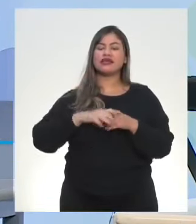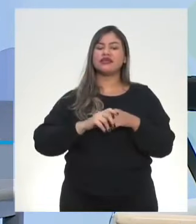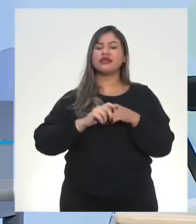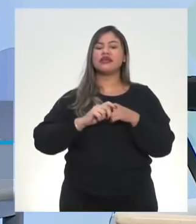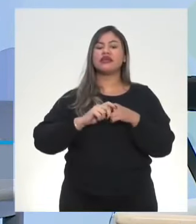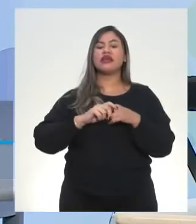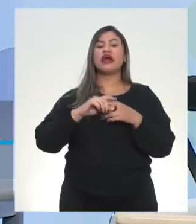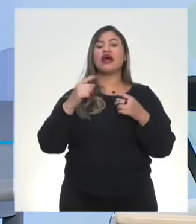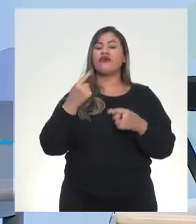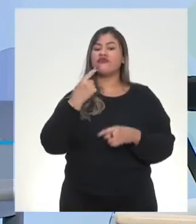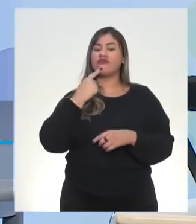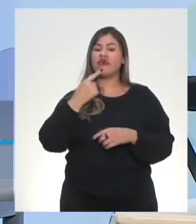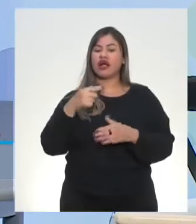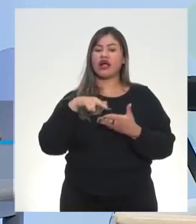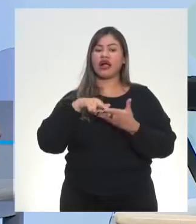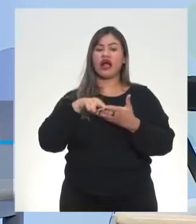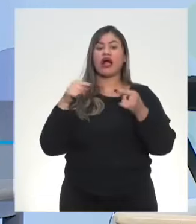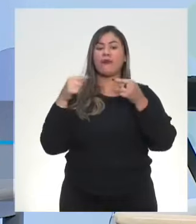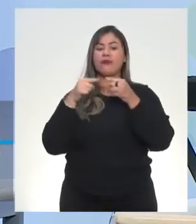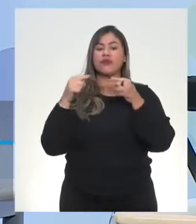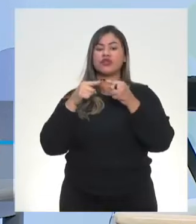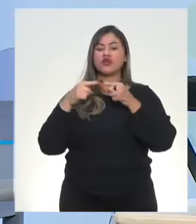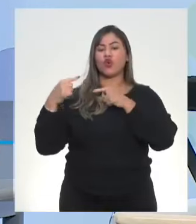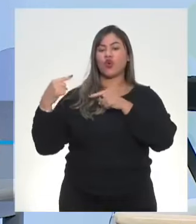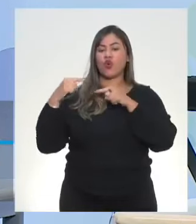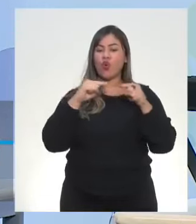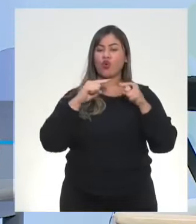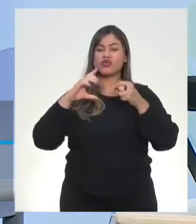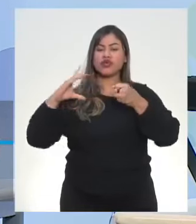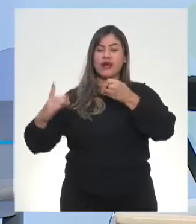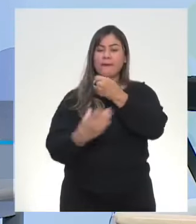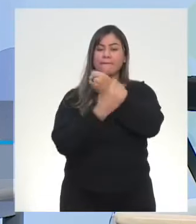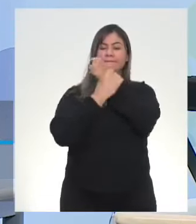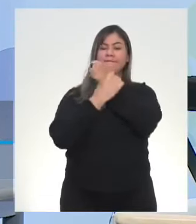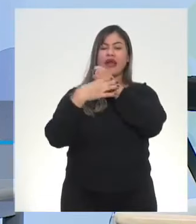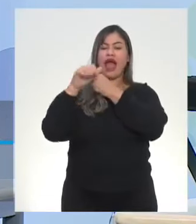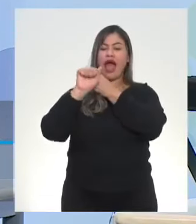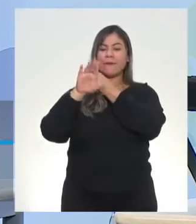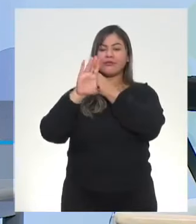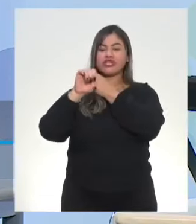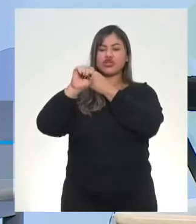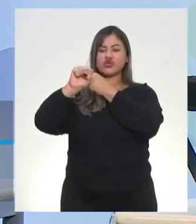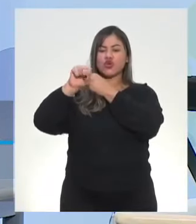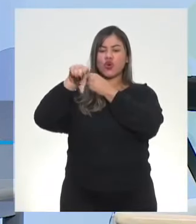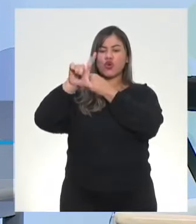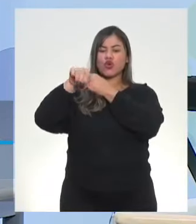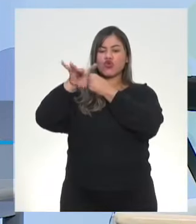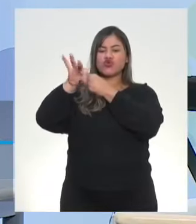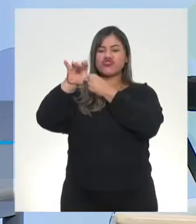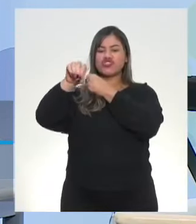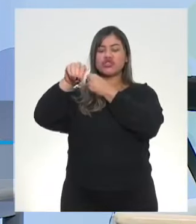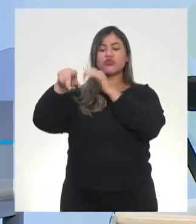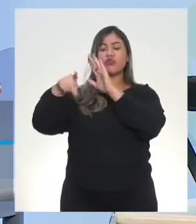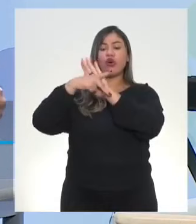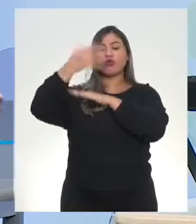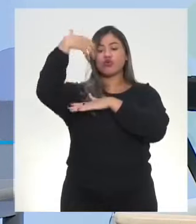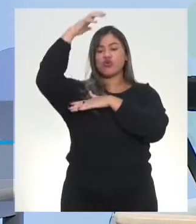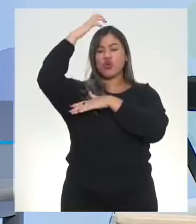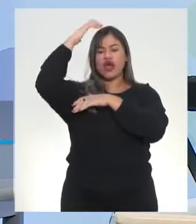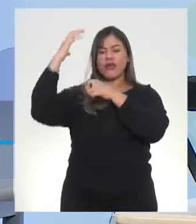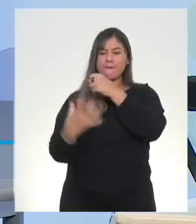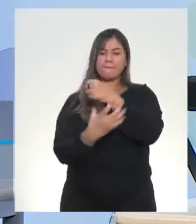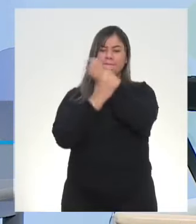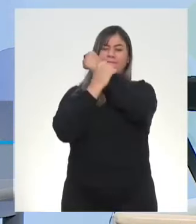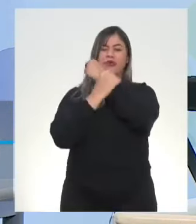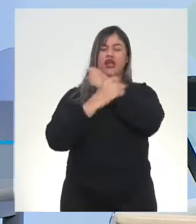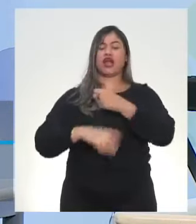aqui que o documento faz uma alusão contra o absolutismo monárquico. O professor Antônio comenta sobre as limitações